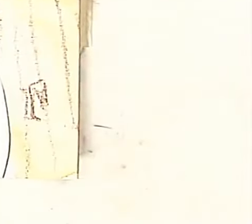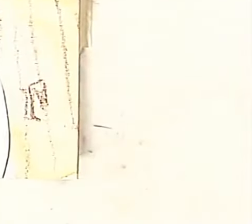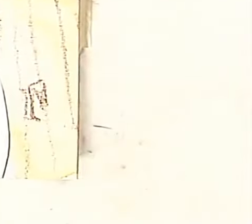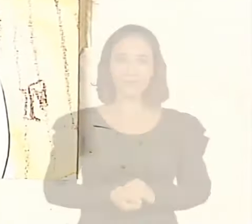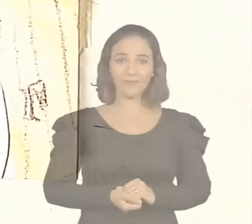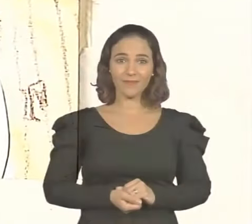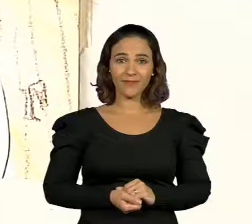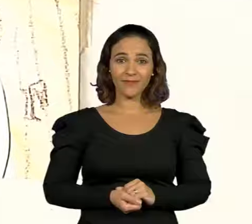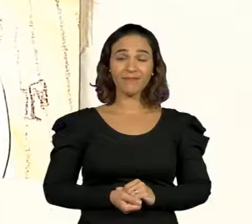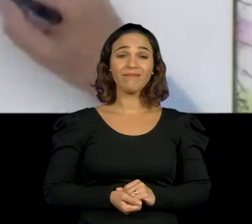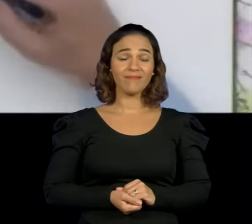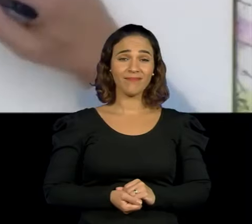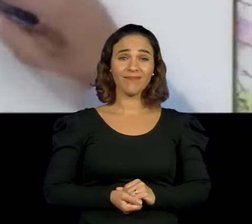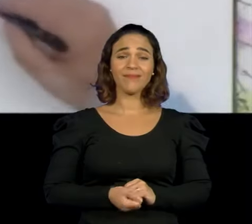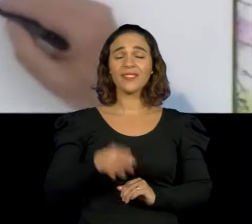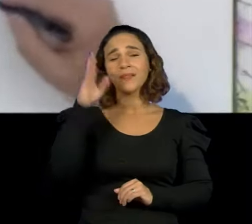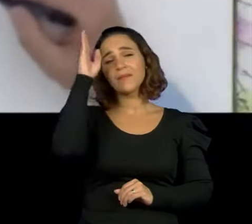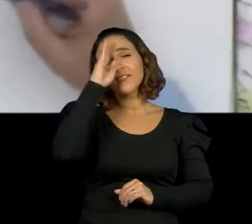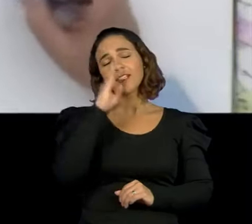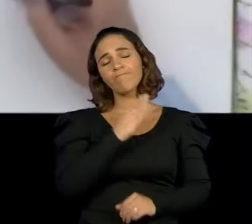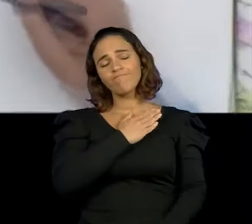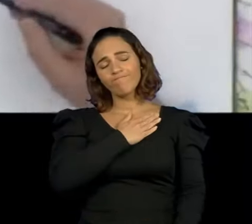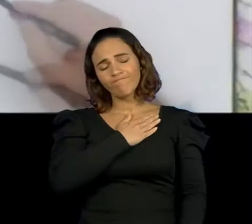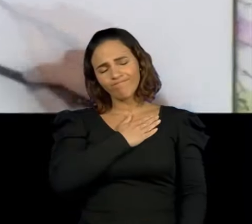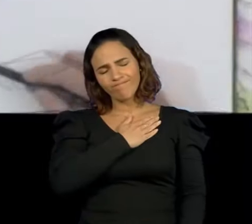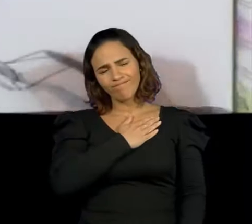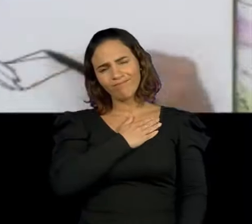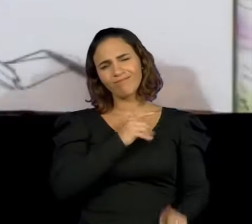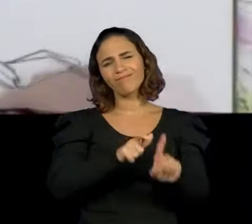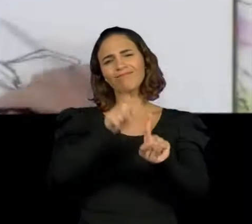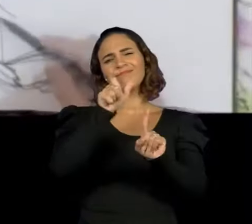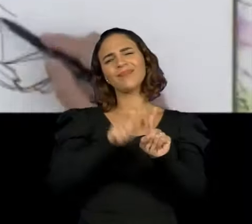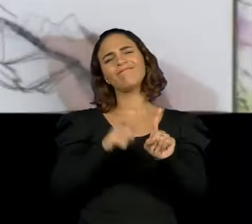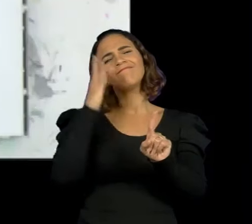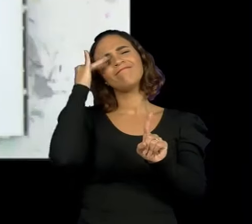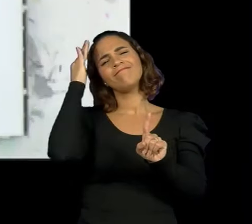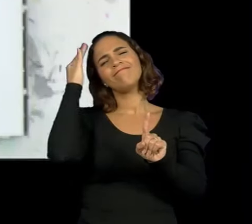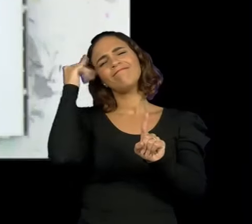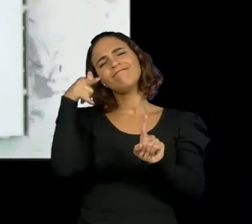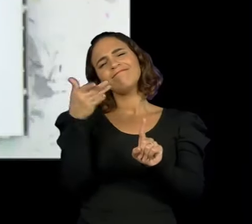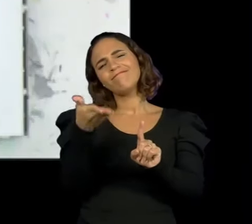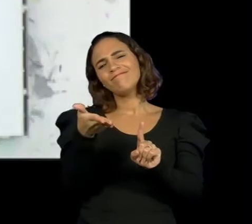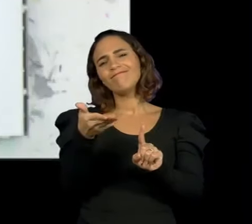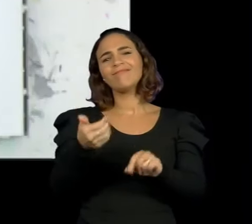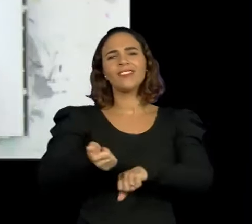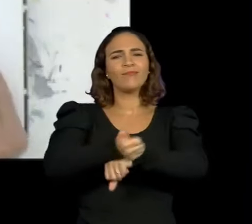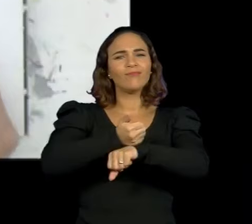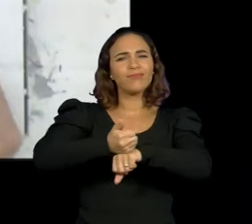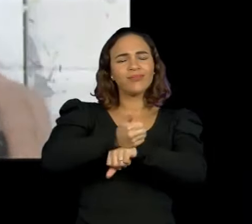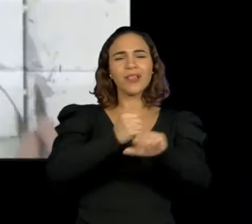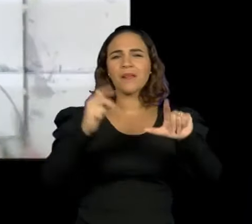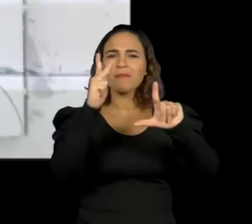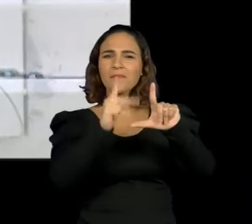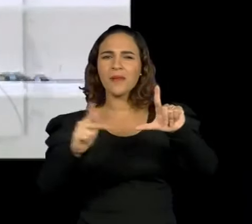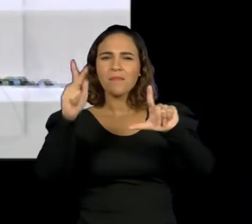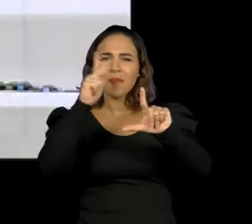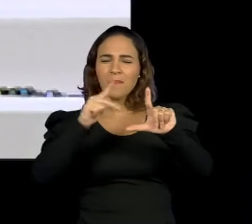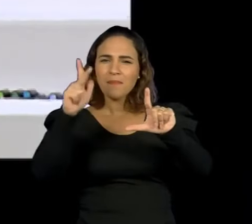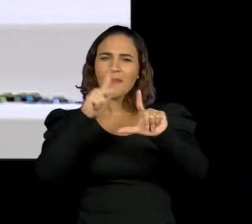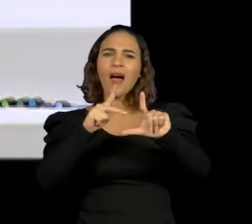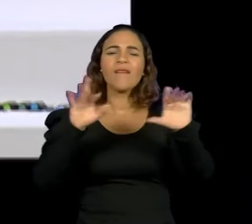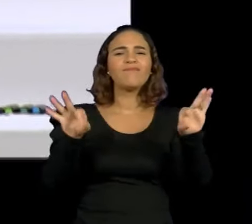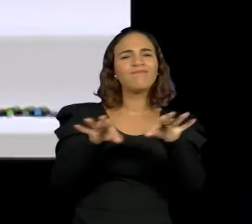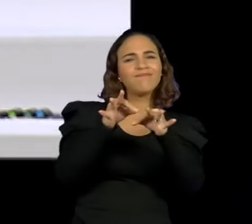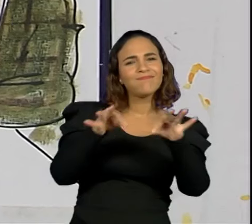O Brasil perde um de seus maiores talentos. Morreu Paulo Caruso, cartunista, instrumentista, compositor,